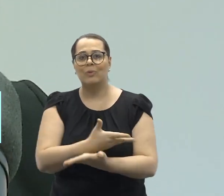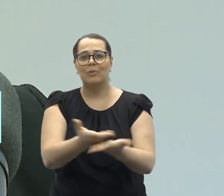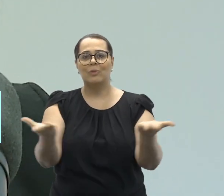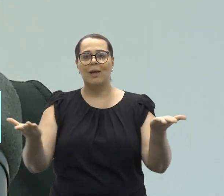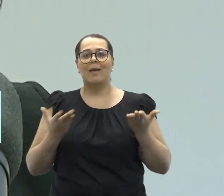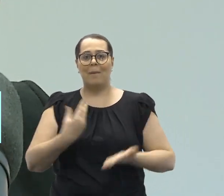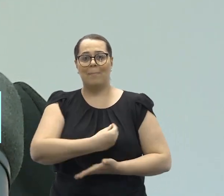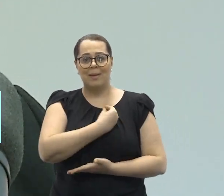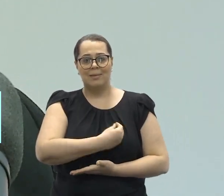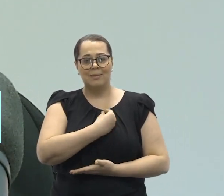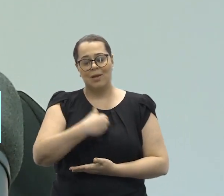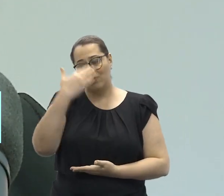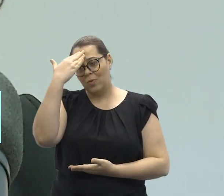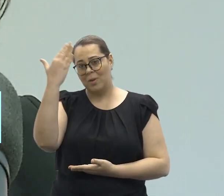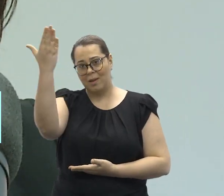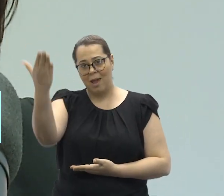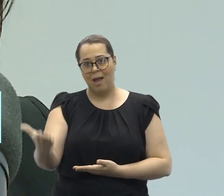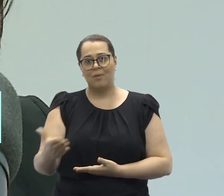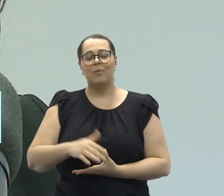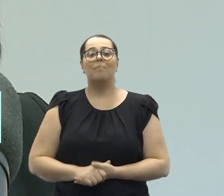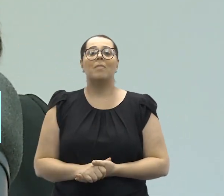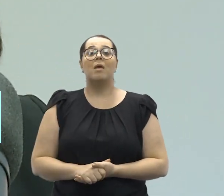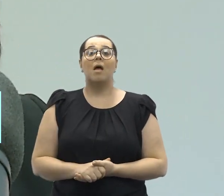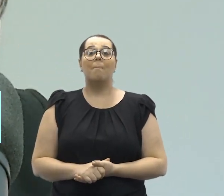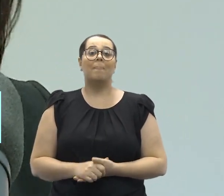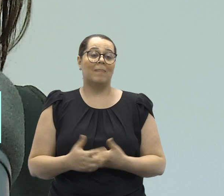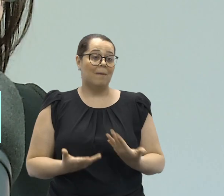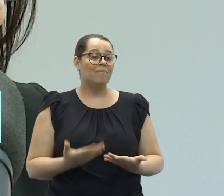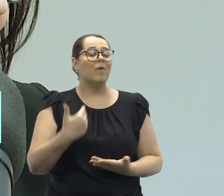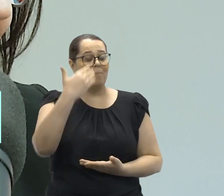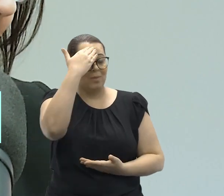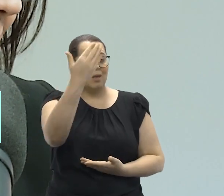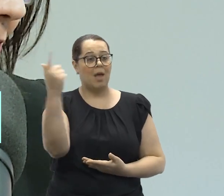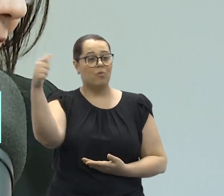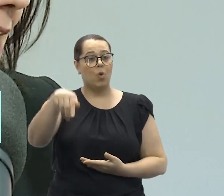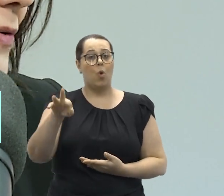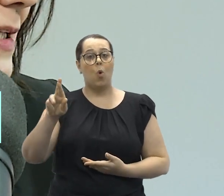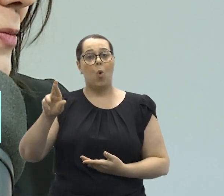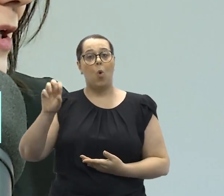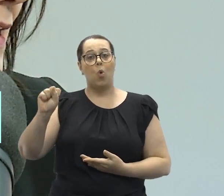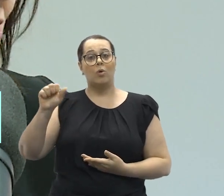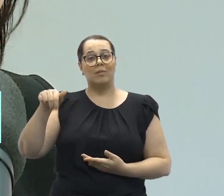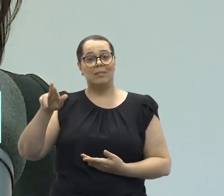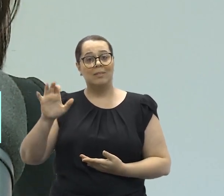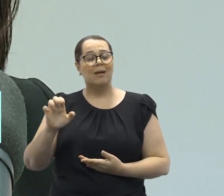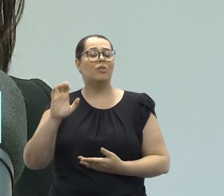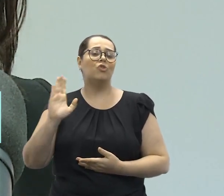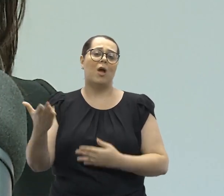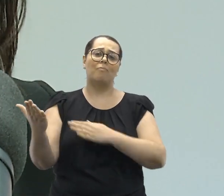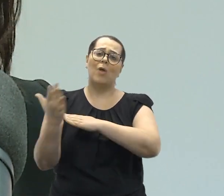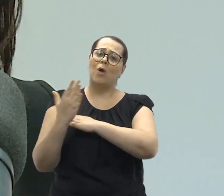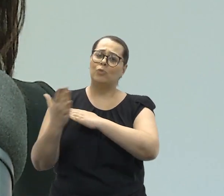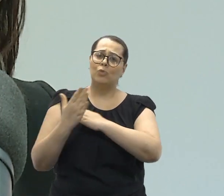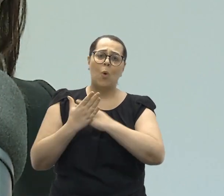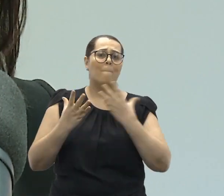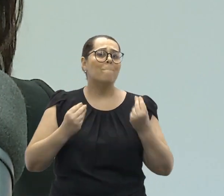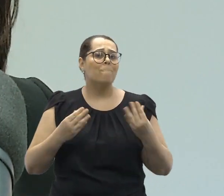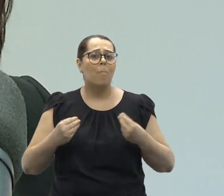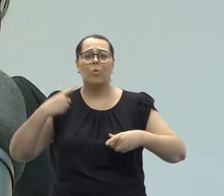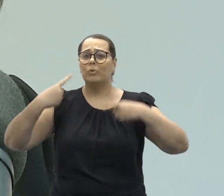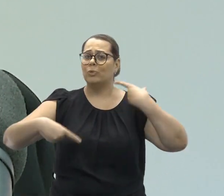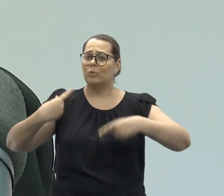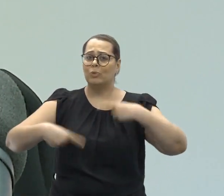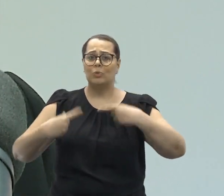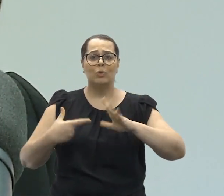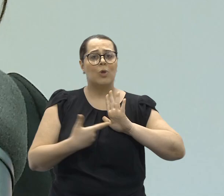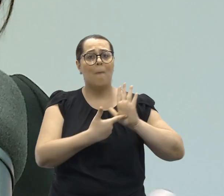muito a Rosane Nelly, né, que está aqui com a gente, que é uma pessoa que vai contribuir, já tem contribuído com essa discussão, né,